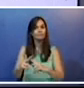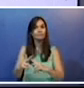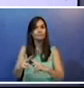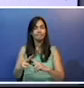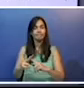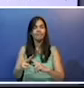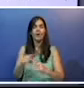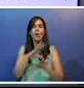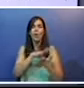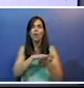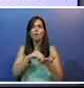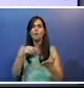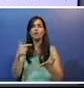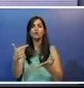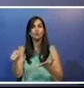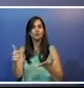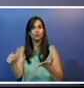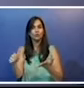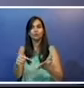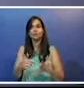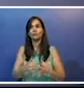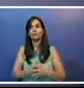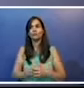super aconselhável um rascunho.